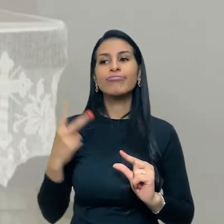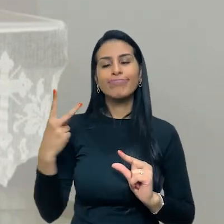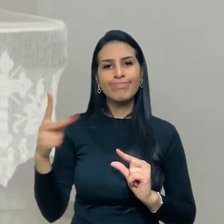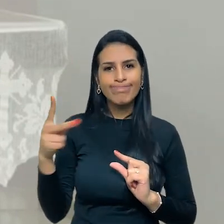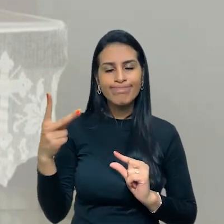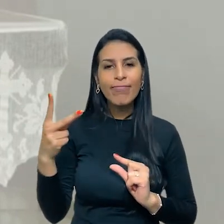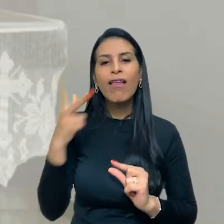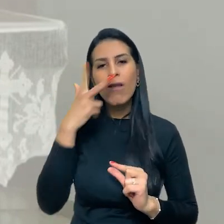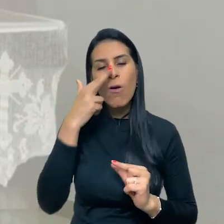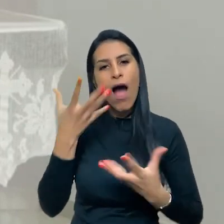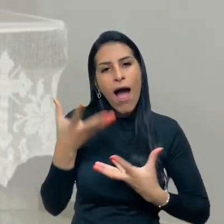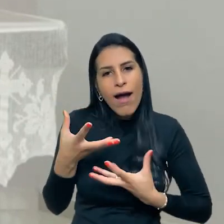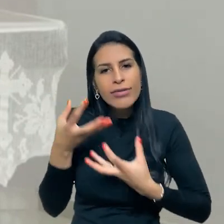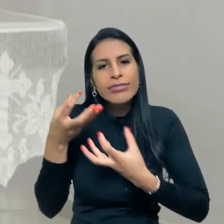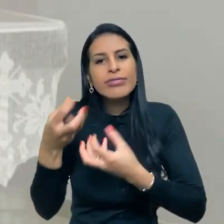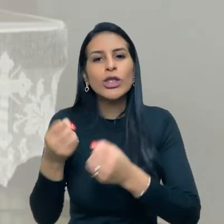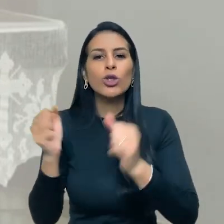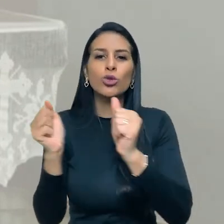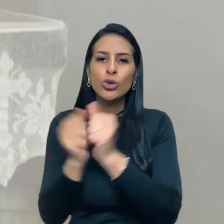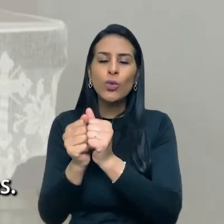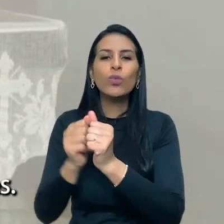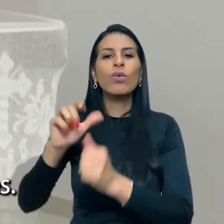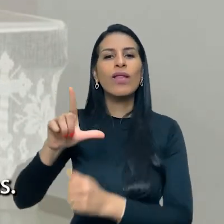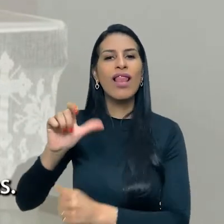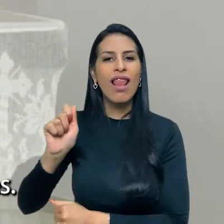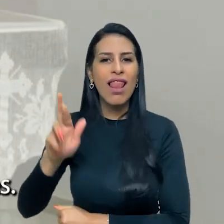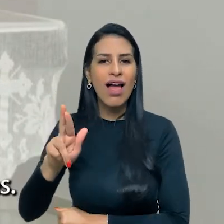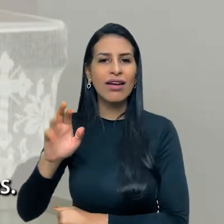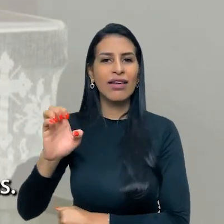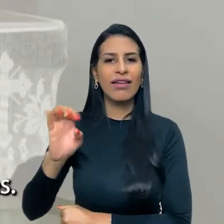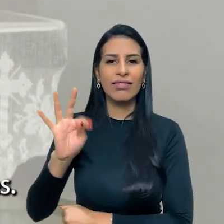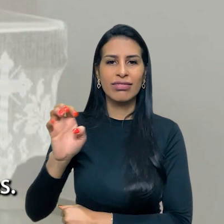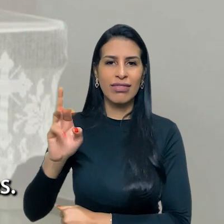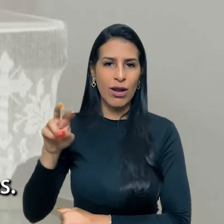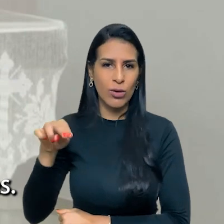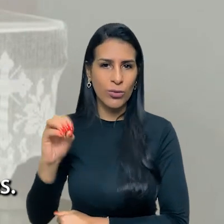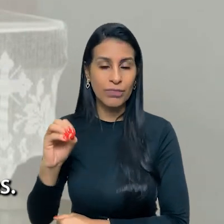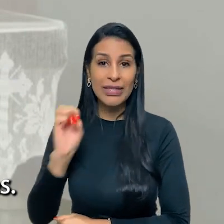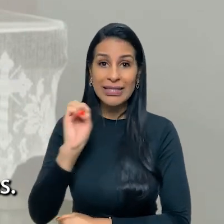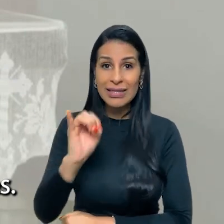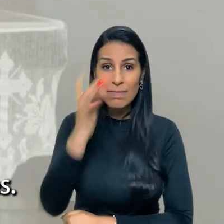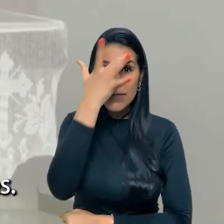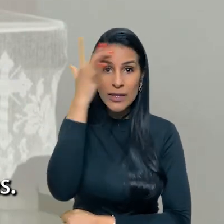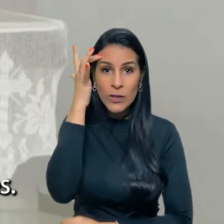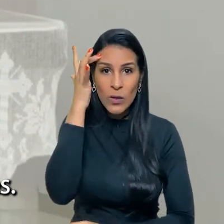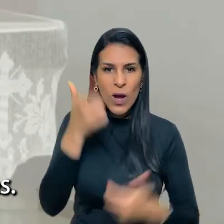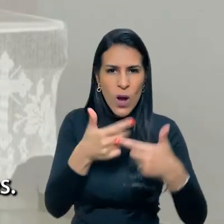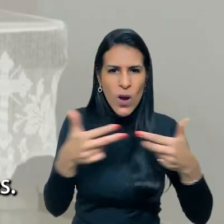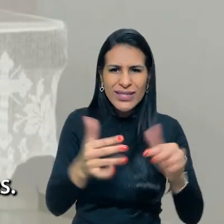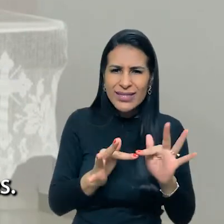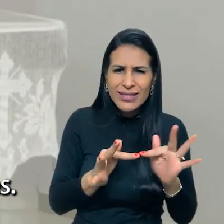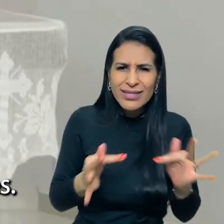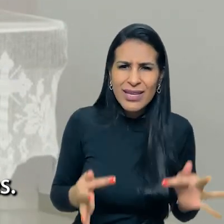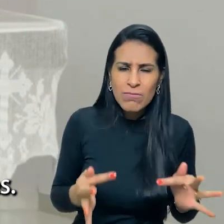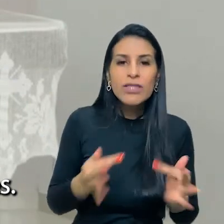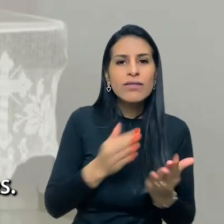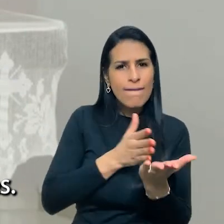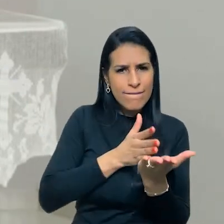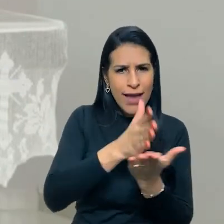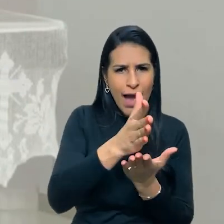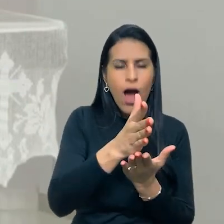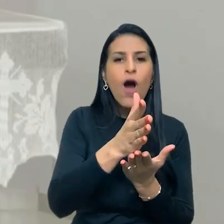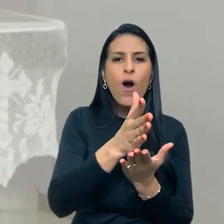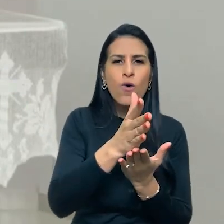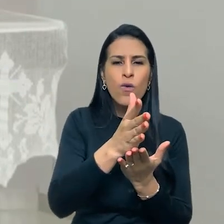recebam vocês no lar eterno. Quem é fiel nas coisas pequenas também será nas